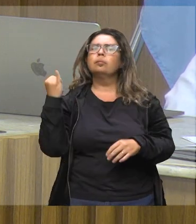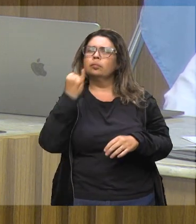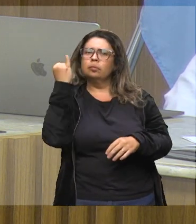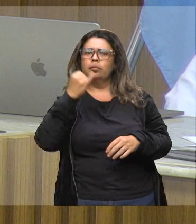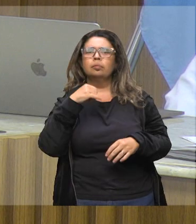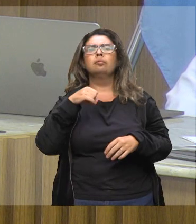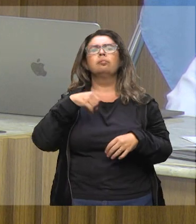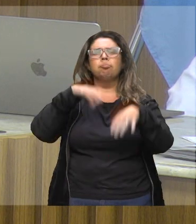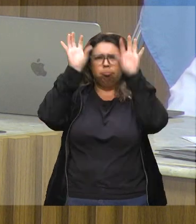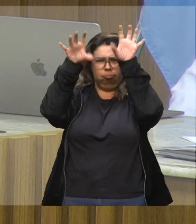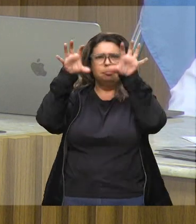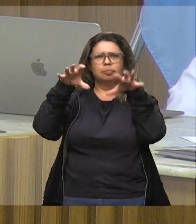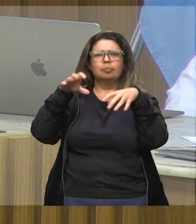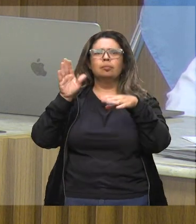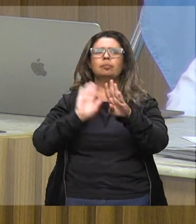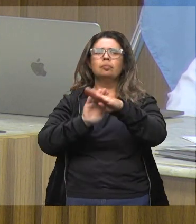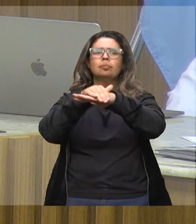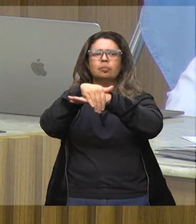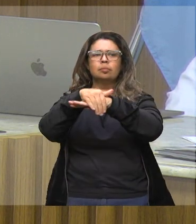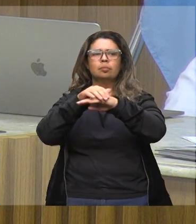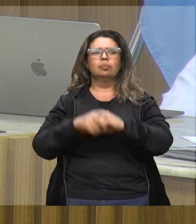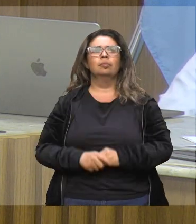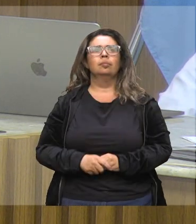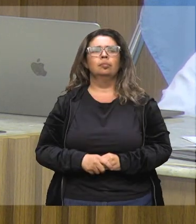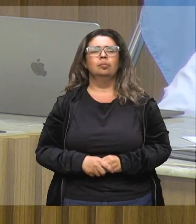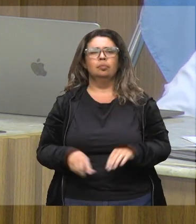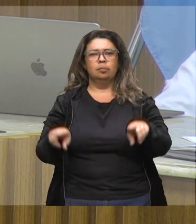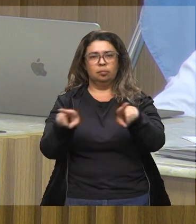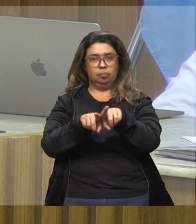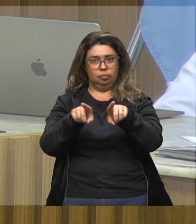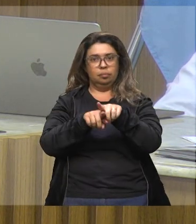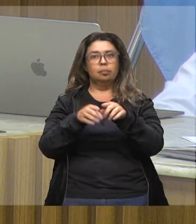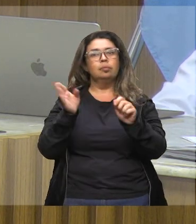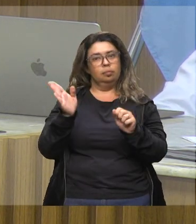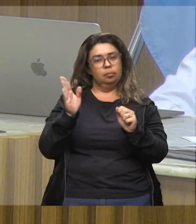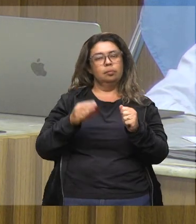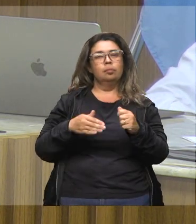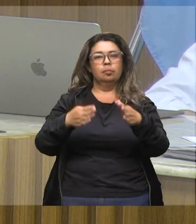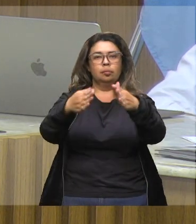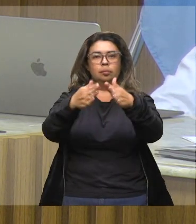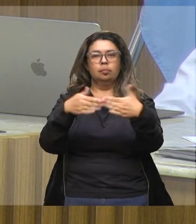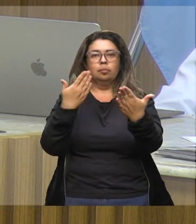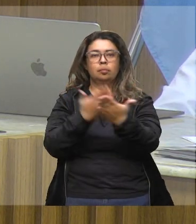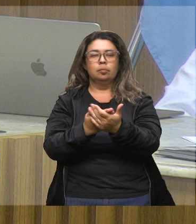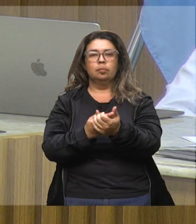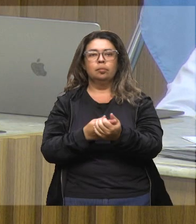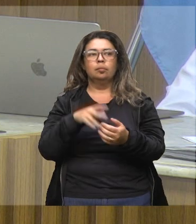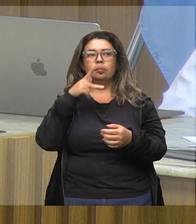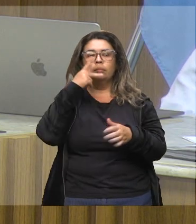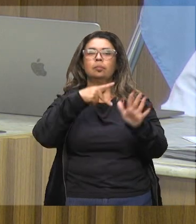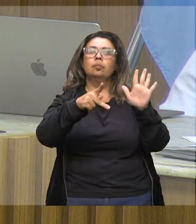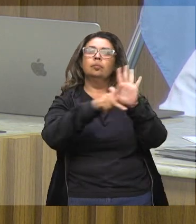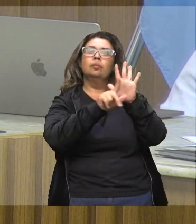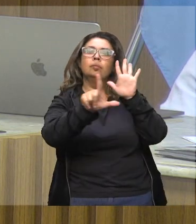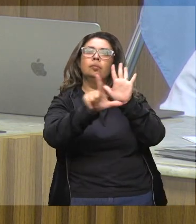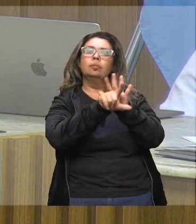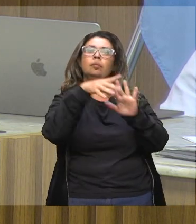à noite. Eu fiz um requerimento ao Poder Executivo referente ao projeto de lei número